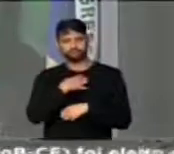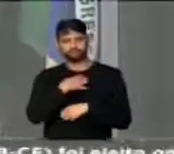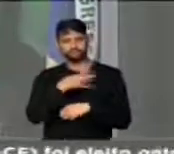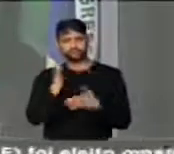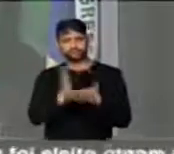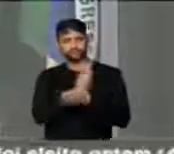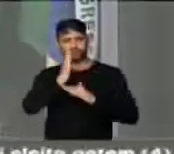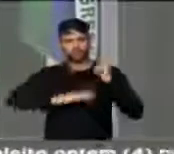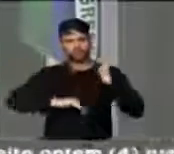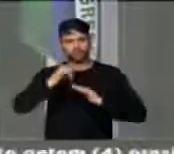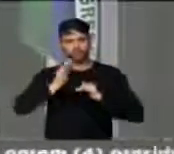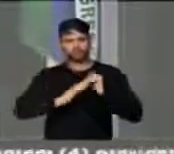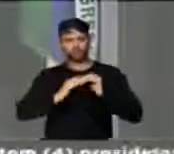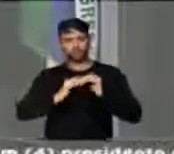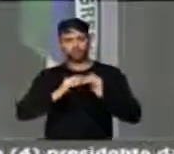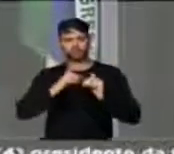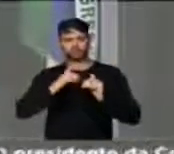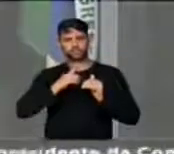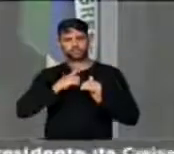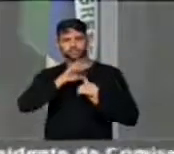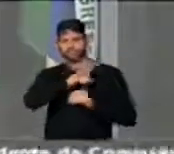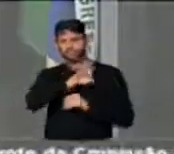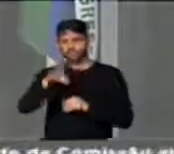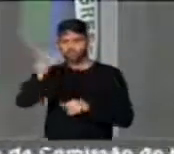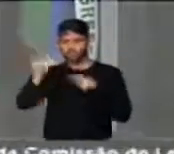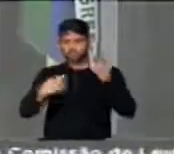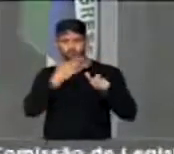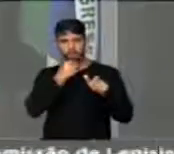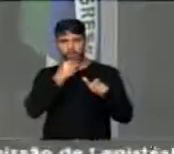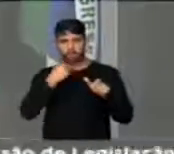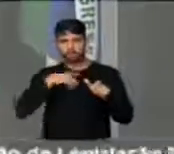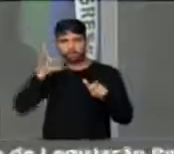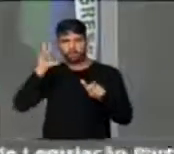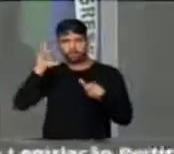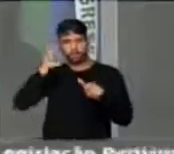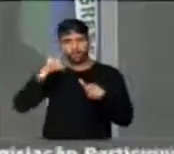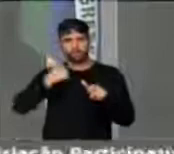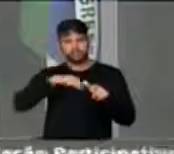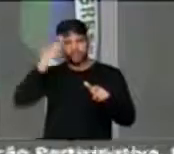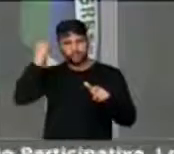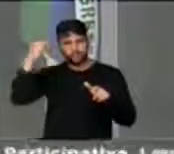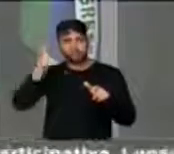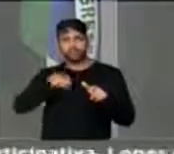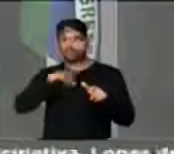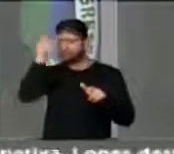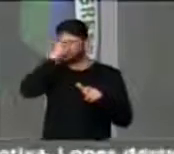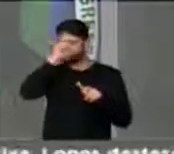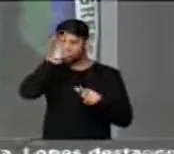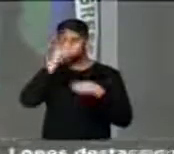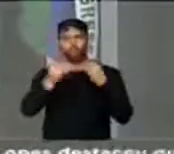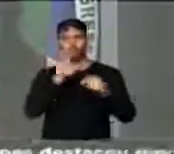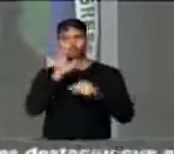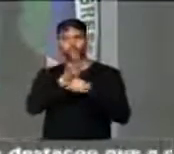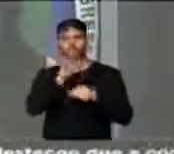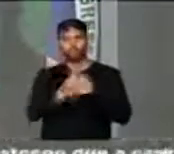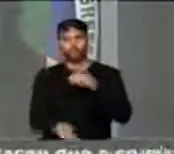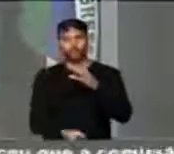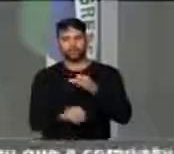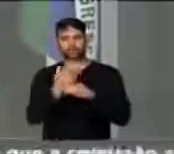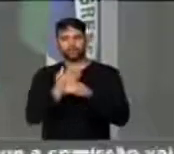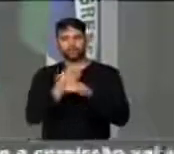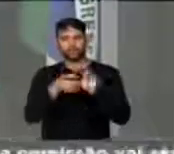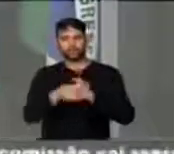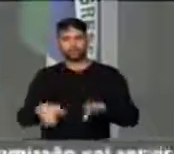por atitudes e gestos desses homens, aprendeu como é que se ajuda a construir